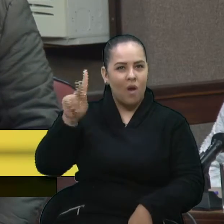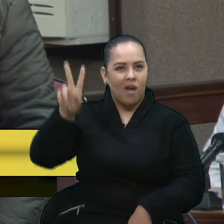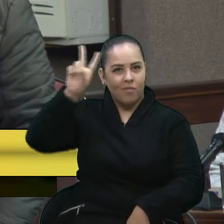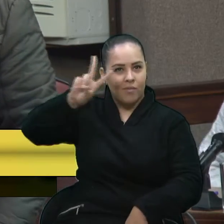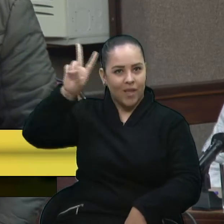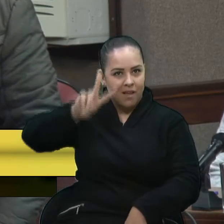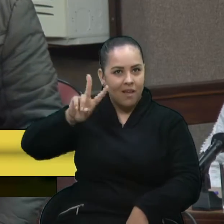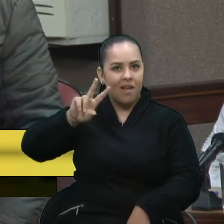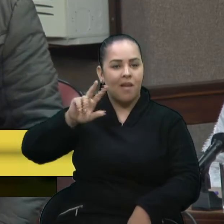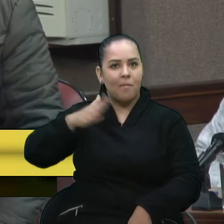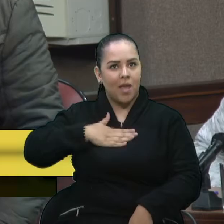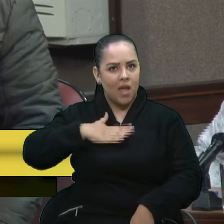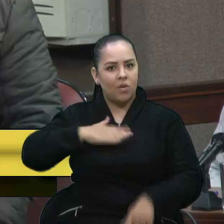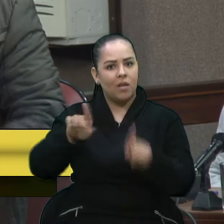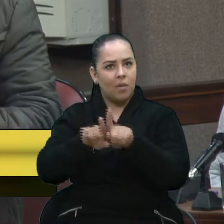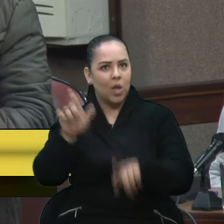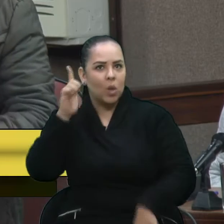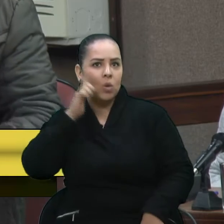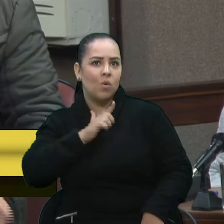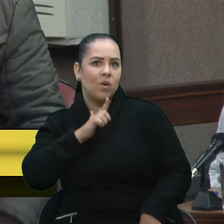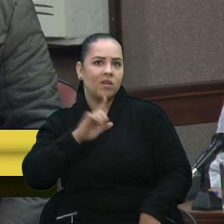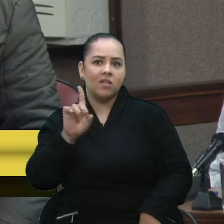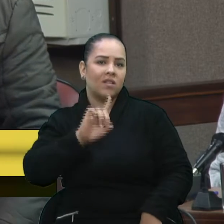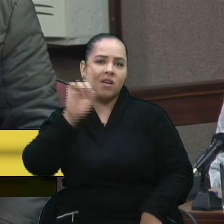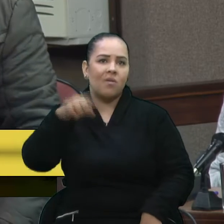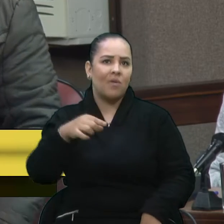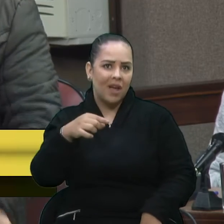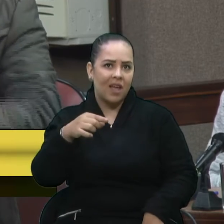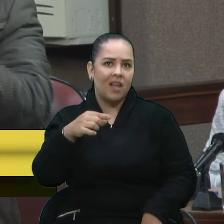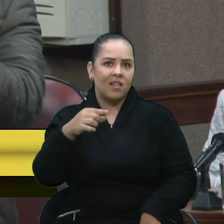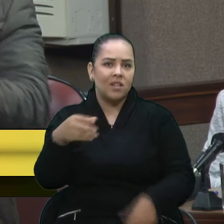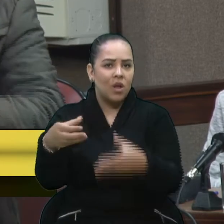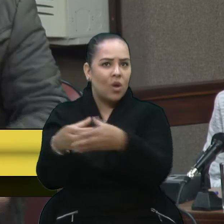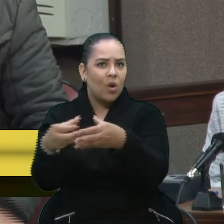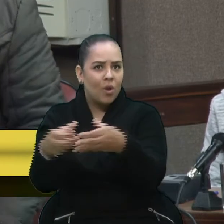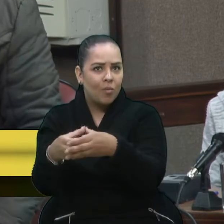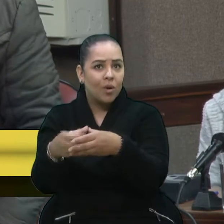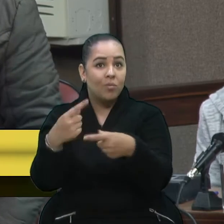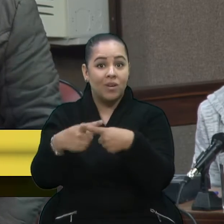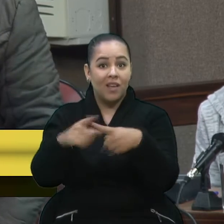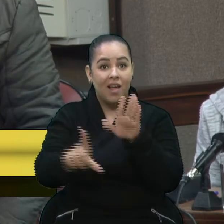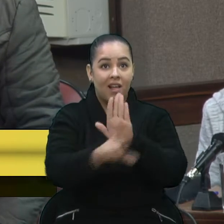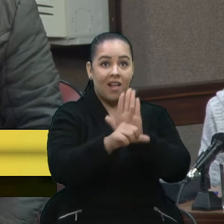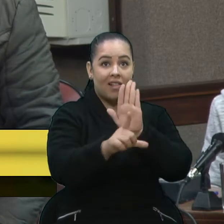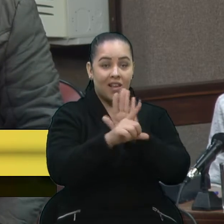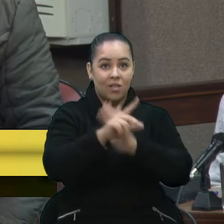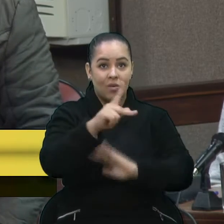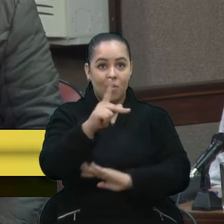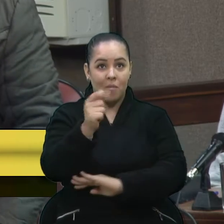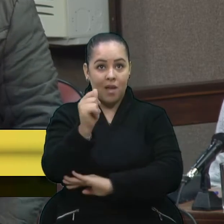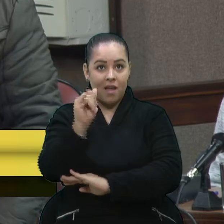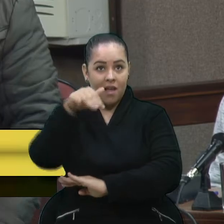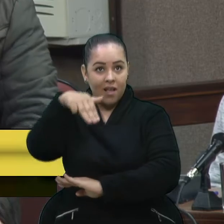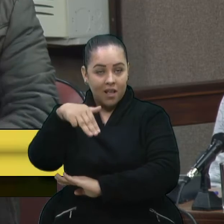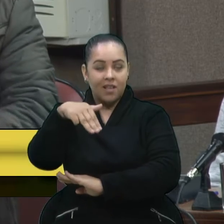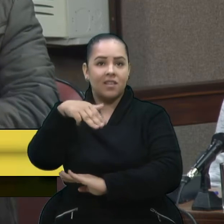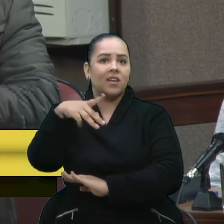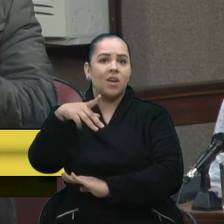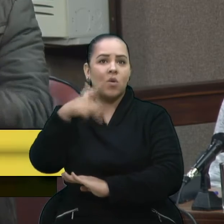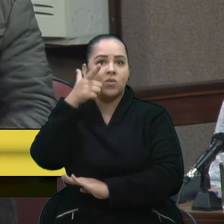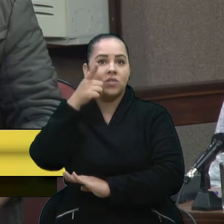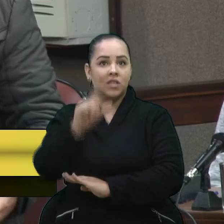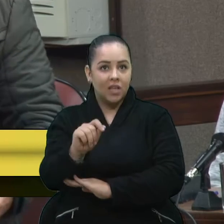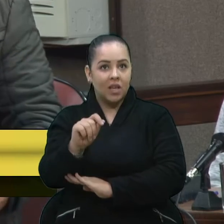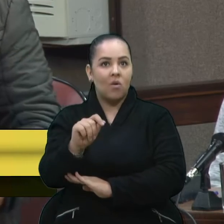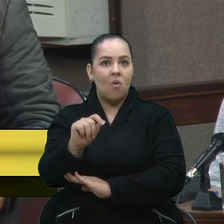não era categoria. E foi uma lei do senador Paulo Paim que a gente foi reconhecido como categoria de historiador. Então, se a gente não tem